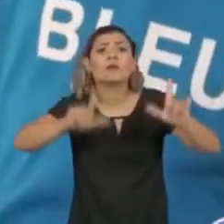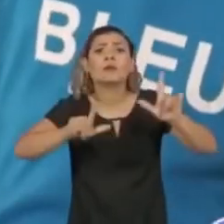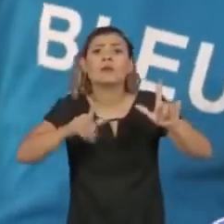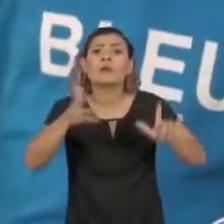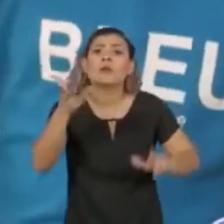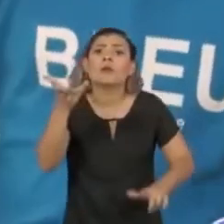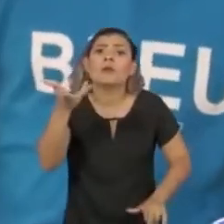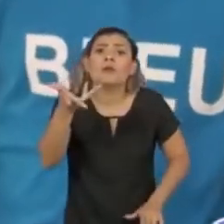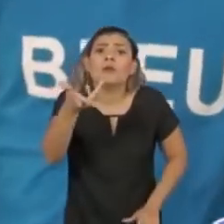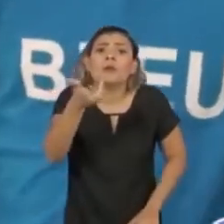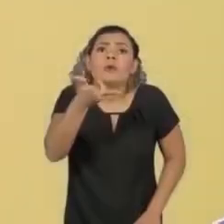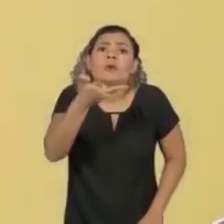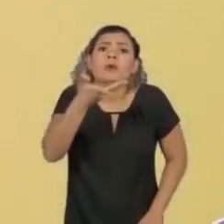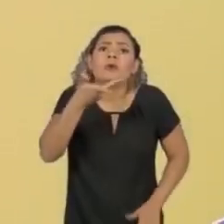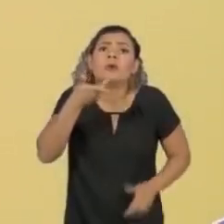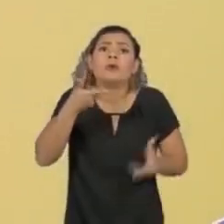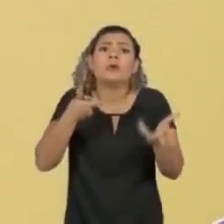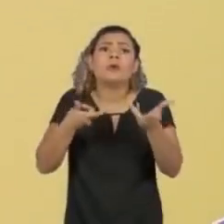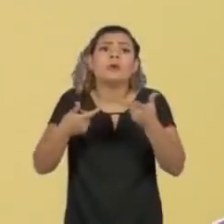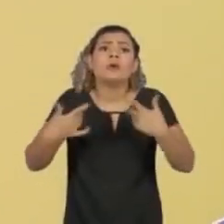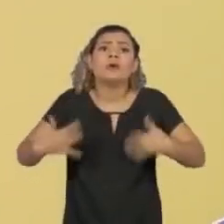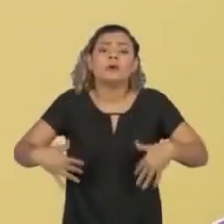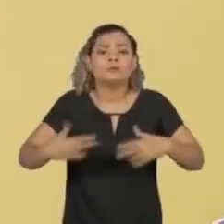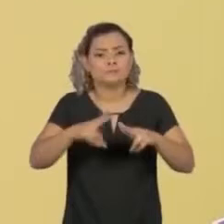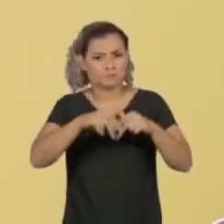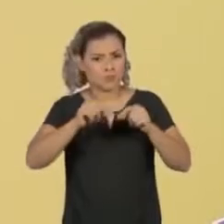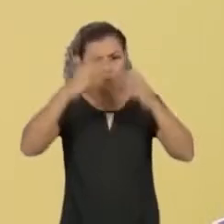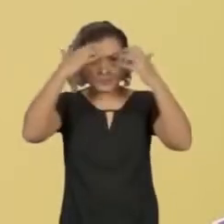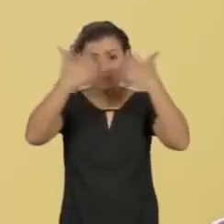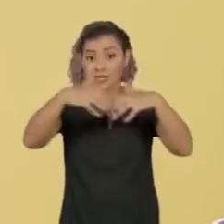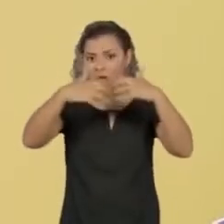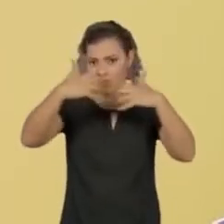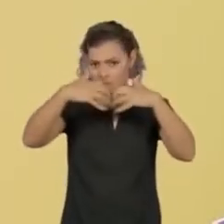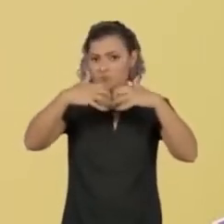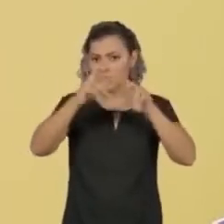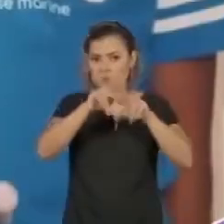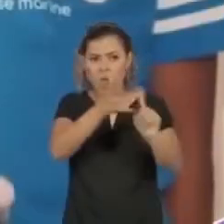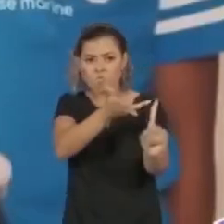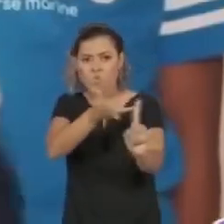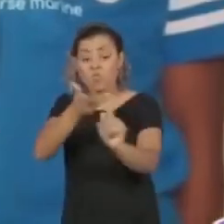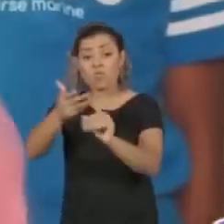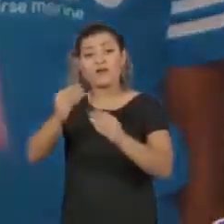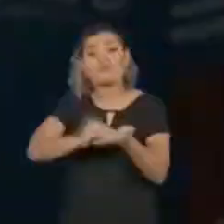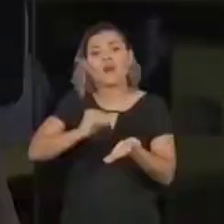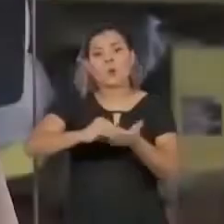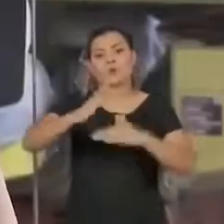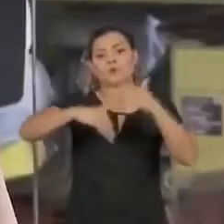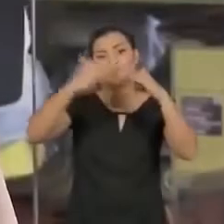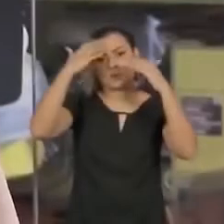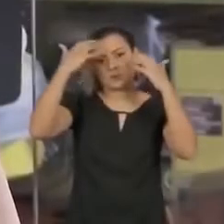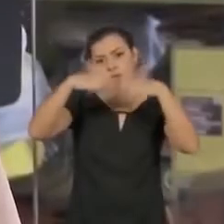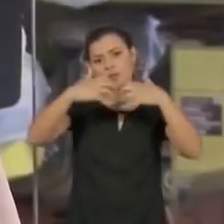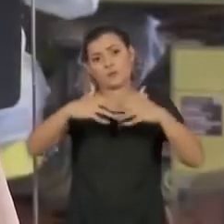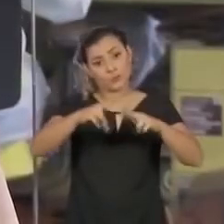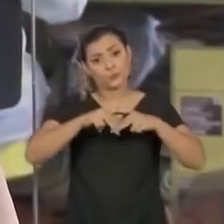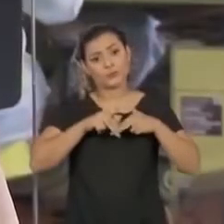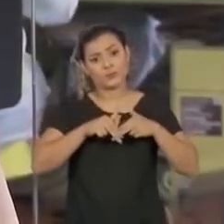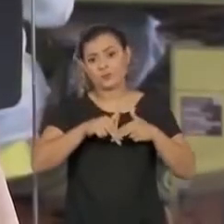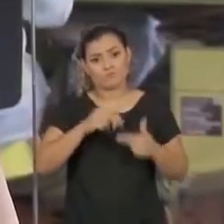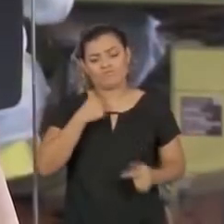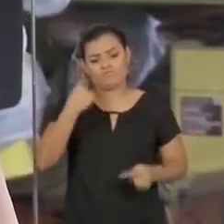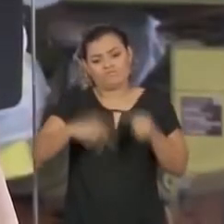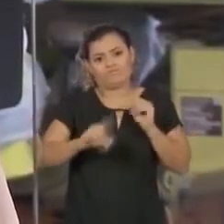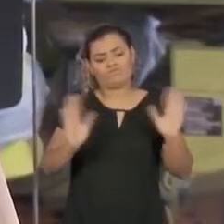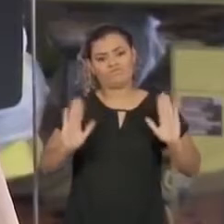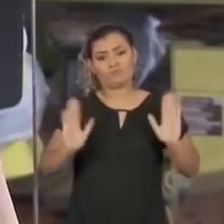estaria embasada em estudos sobre o funcionamento do cérebro ainda em desenvolvimento é de um lado nós temos a